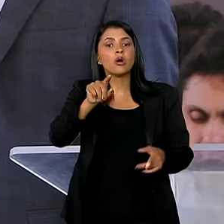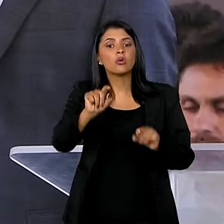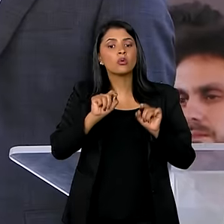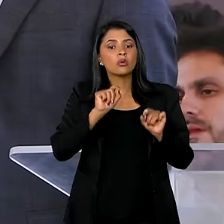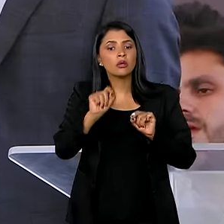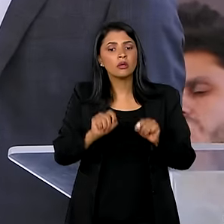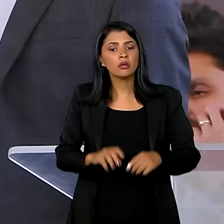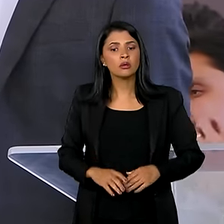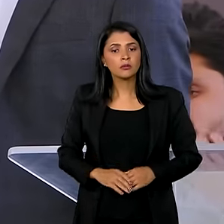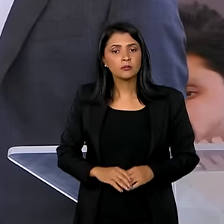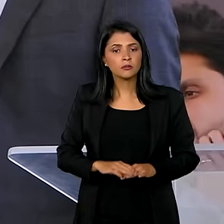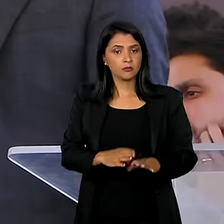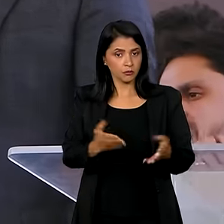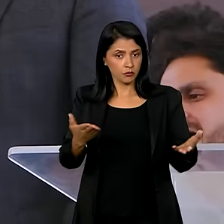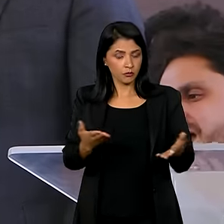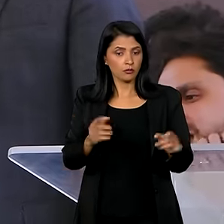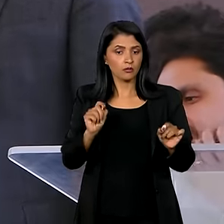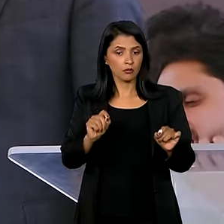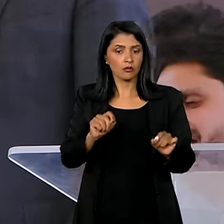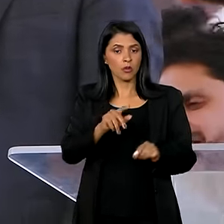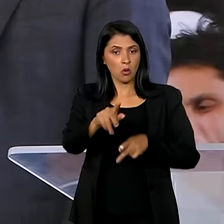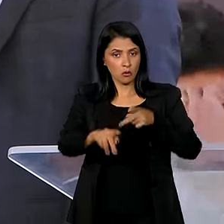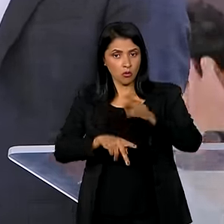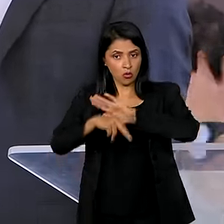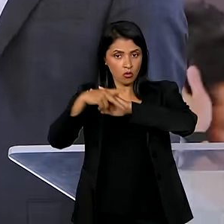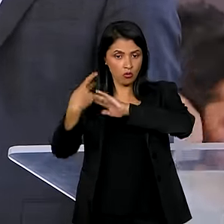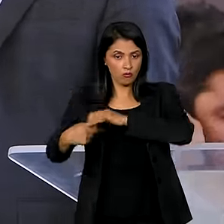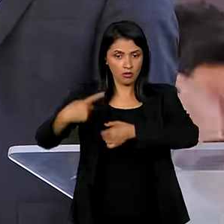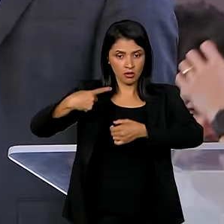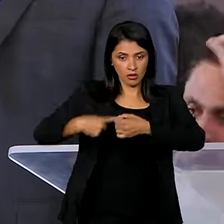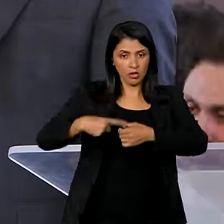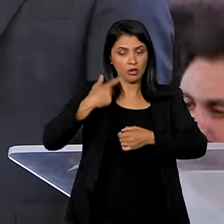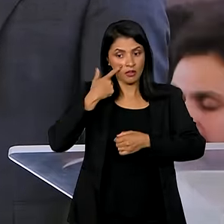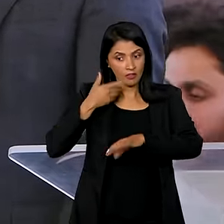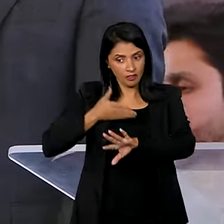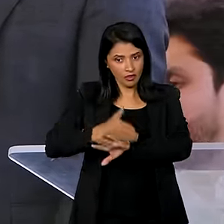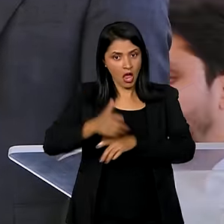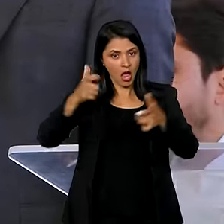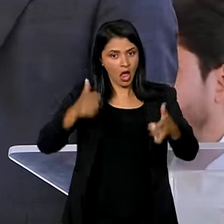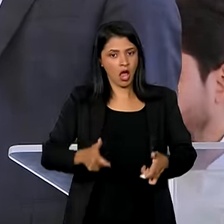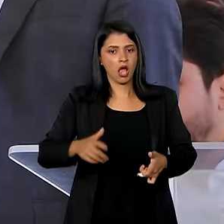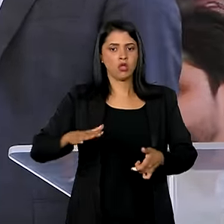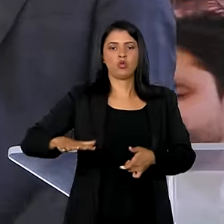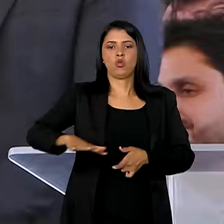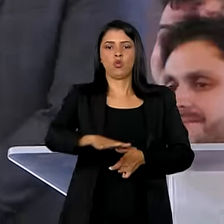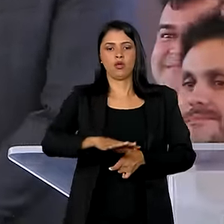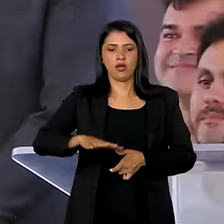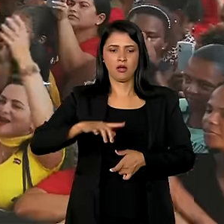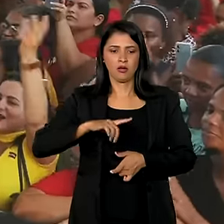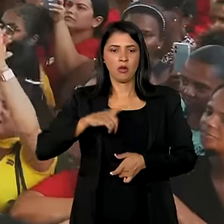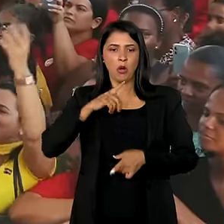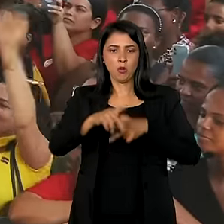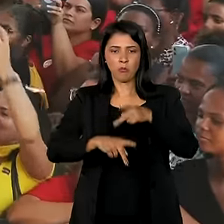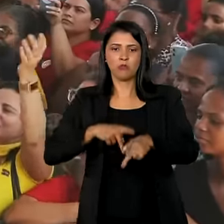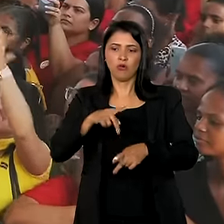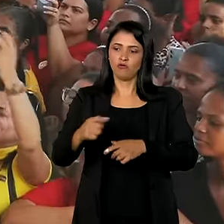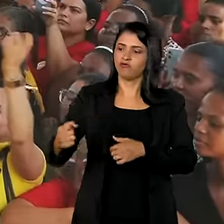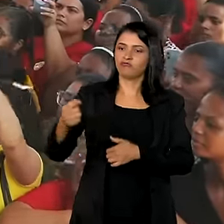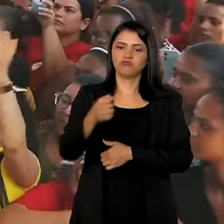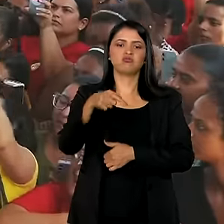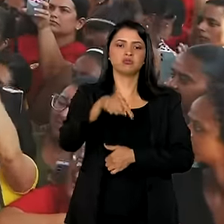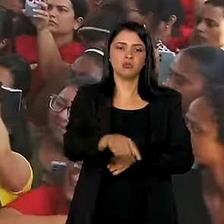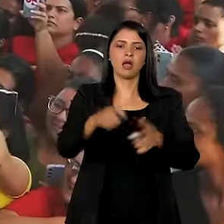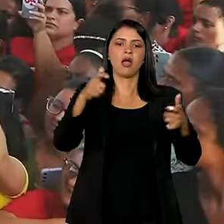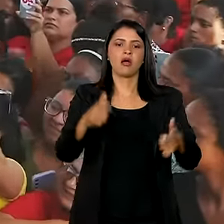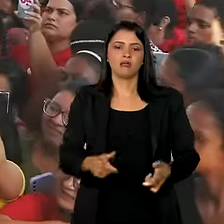seguinte, agora o povo de Alcântara está no pedaço. O povo de Alcântara está no pedaço